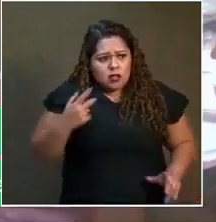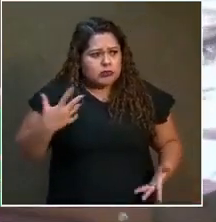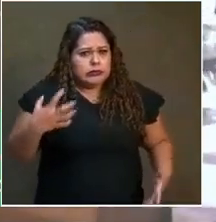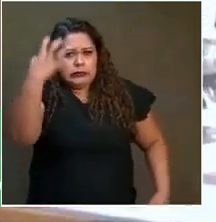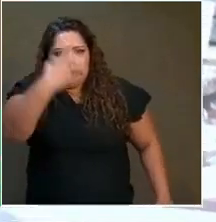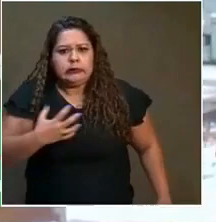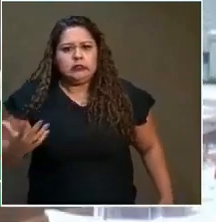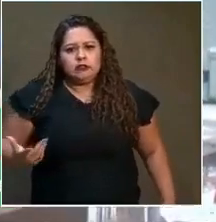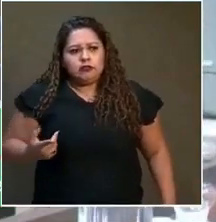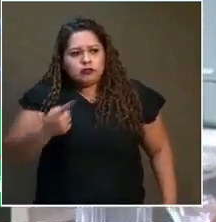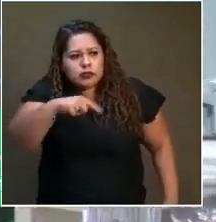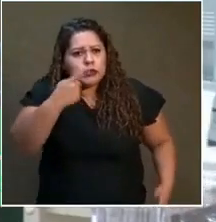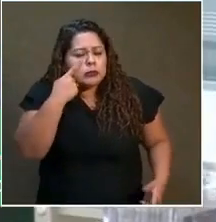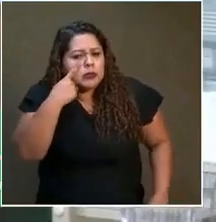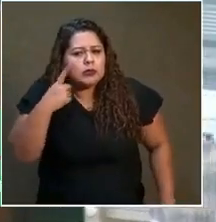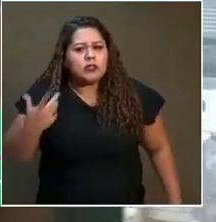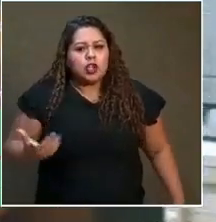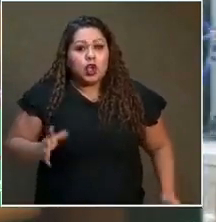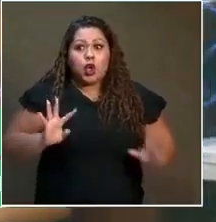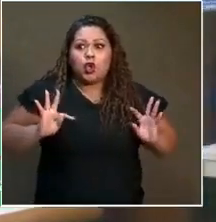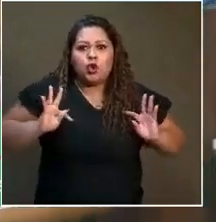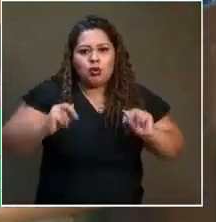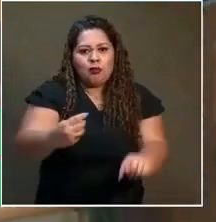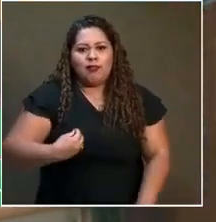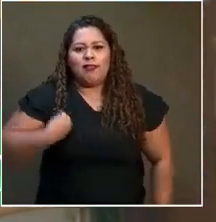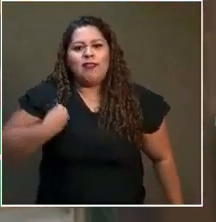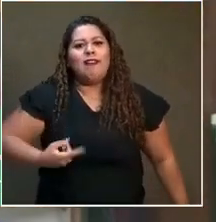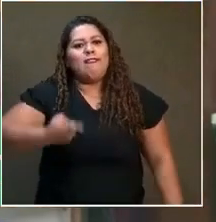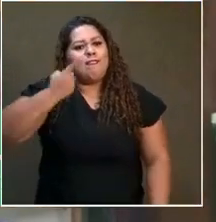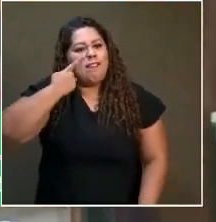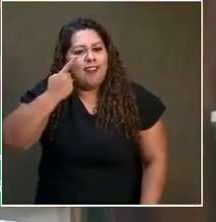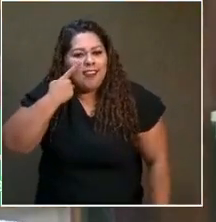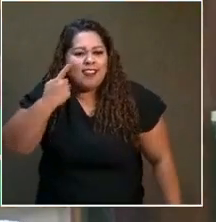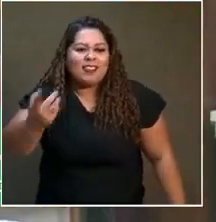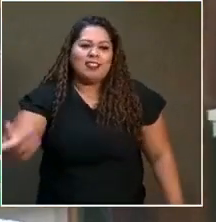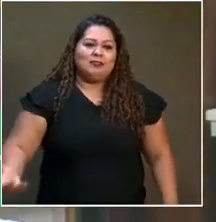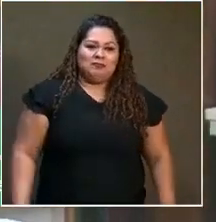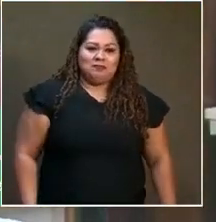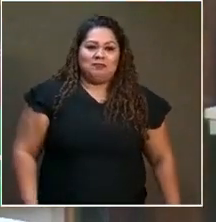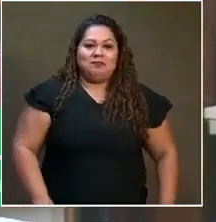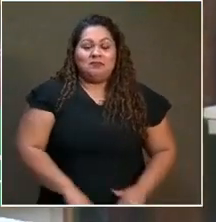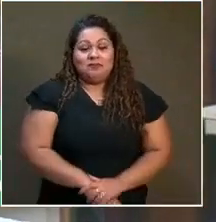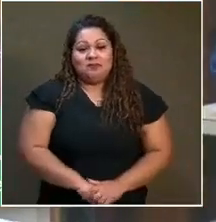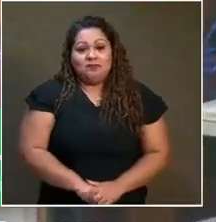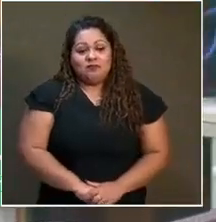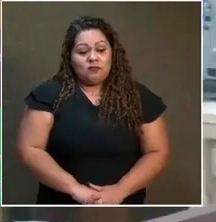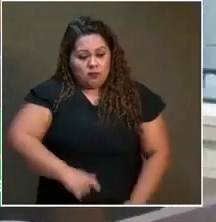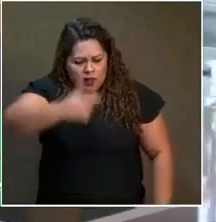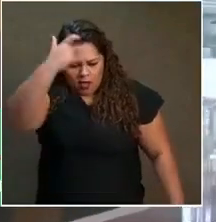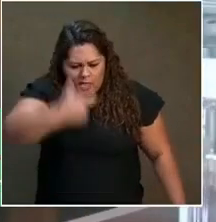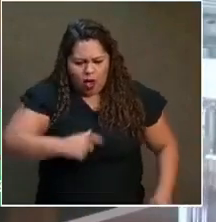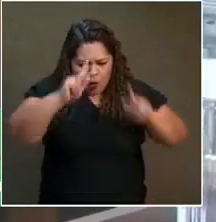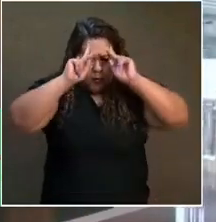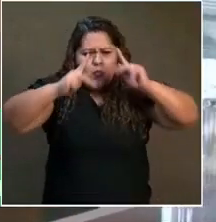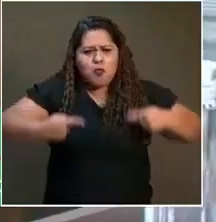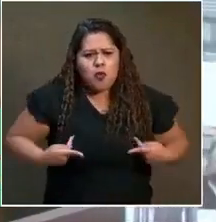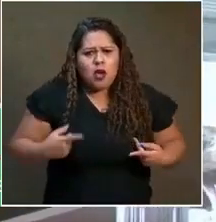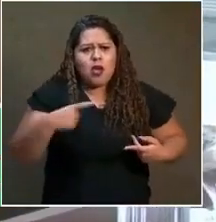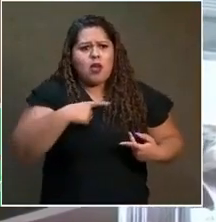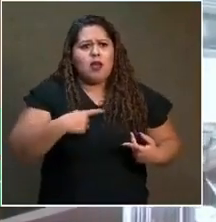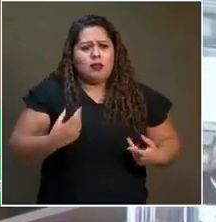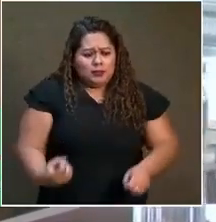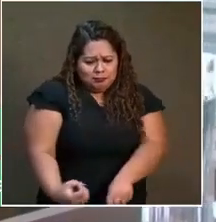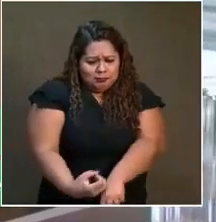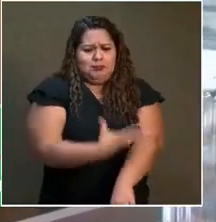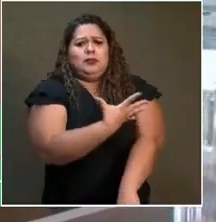viram? Todos que estavam aqui viram. E ele disse: eu sou um ser humano, eu tenho emoções